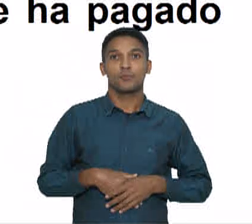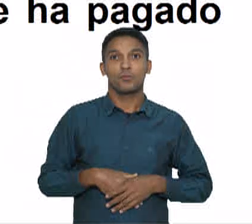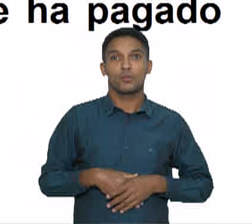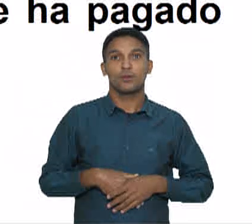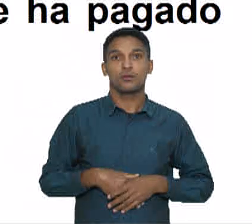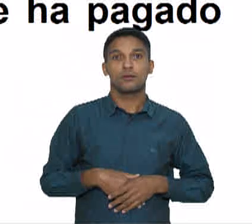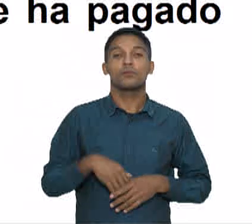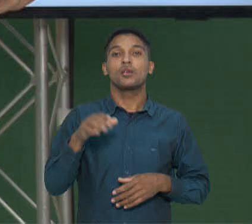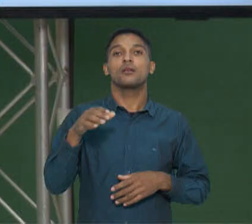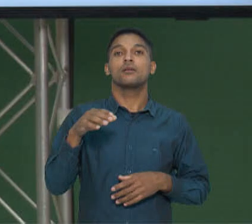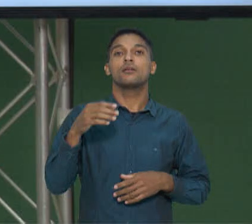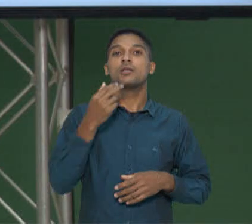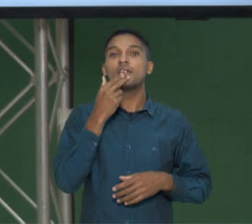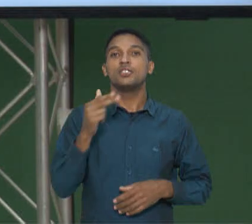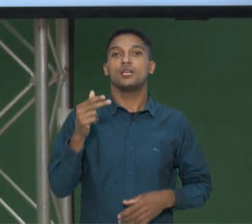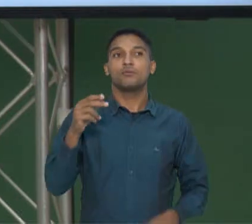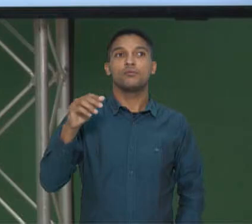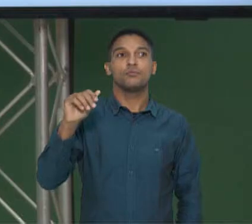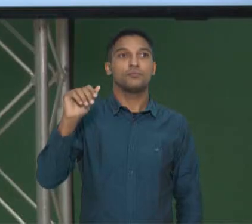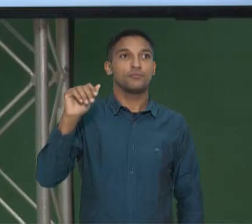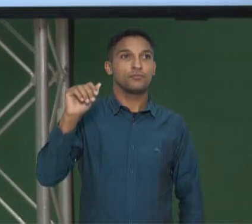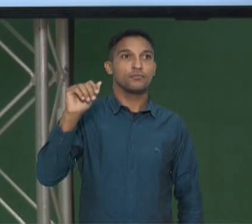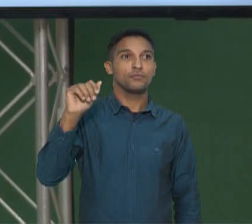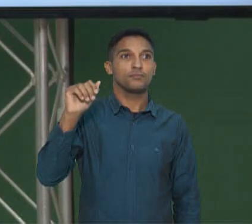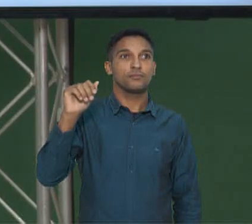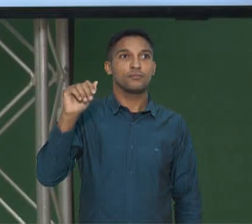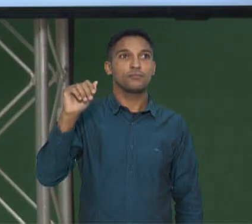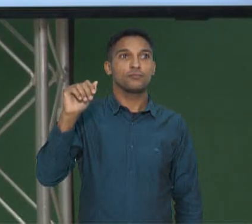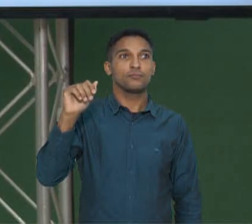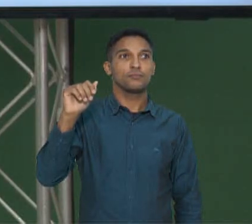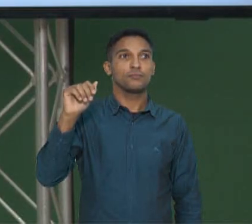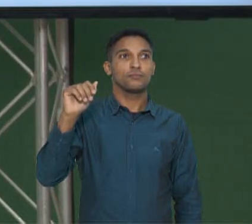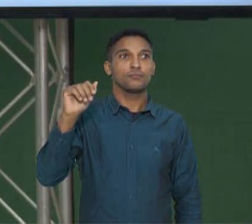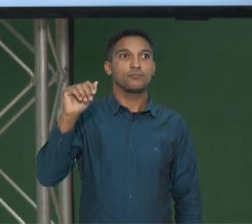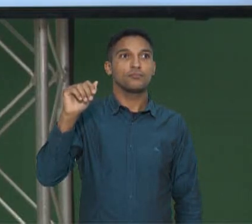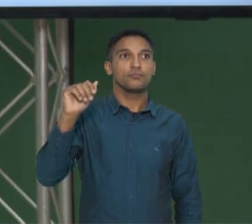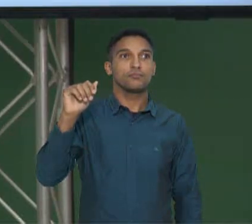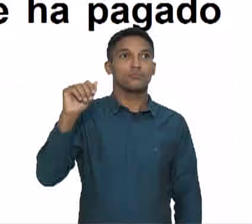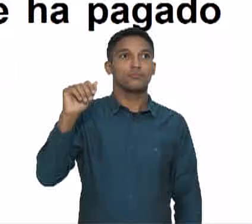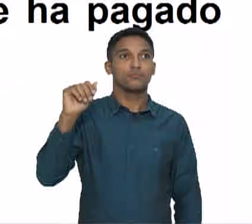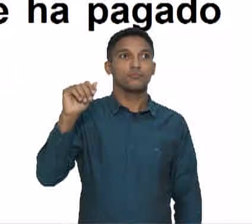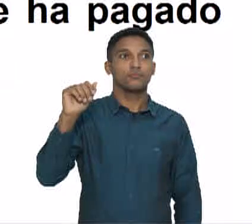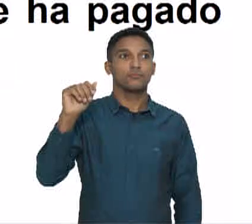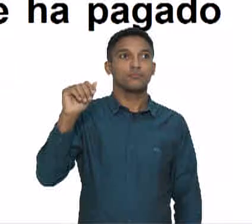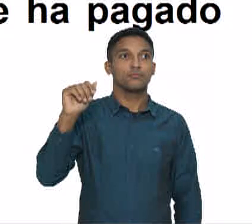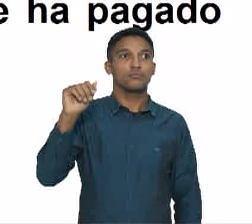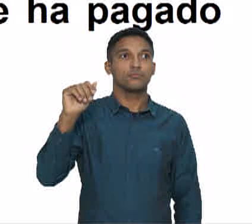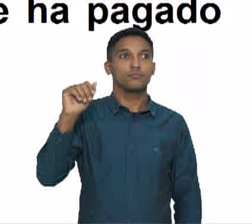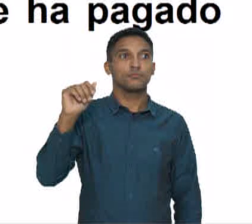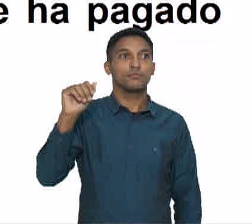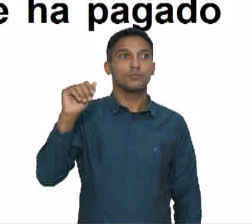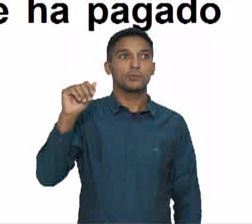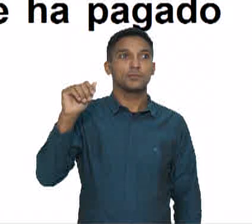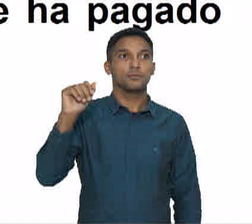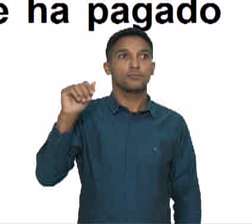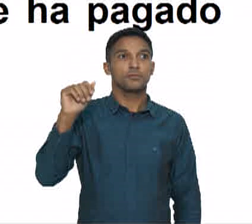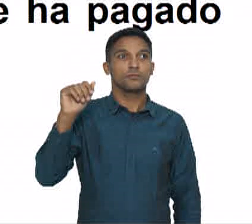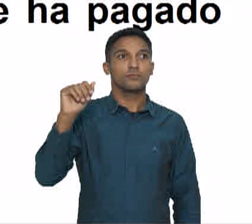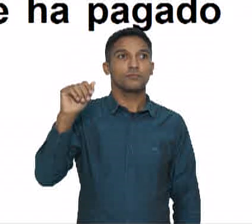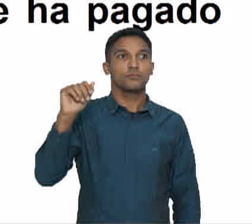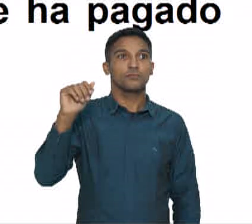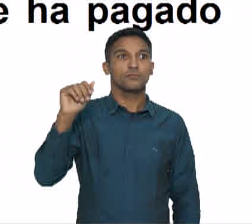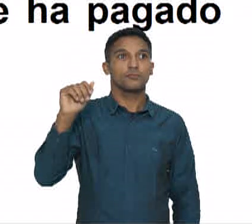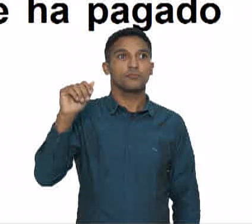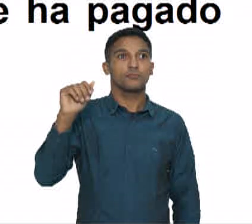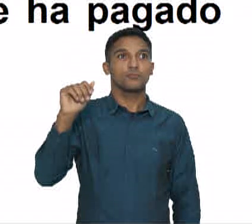autóctono, que é o idioma nativo, né? E muitos admitem ter a impressão de que ha